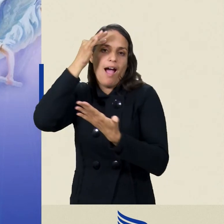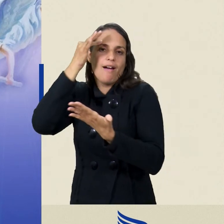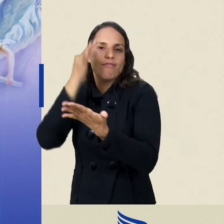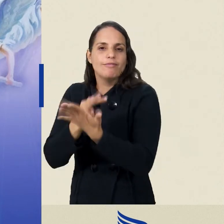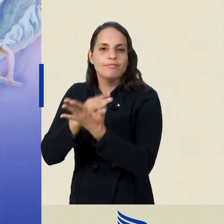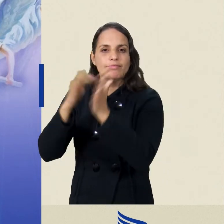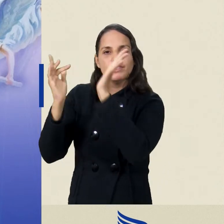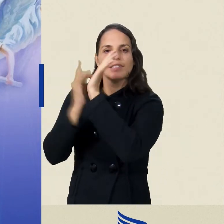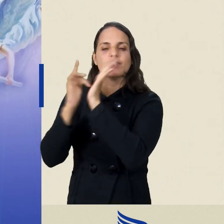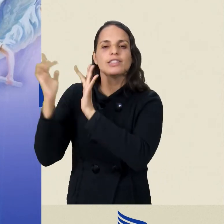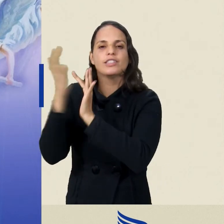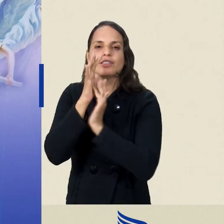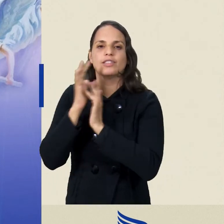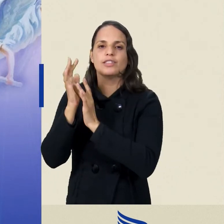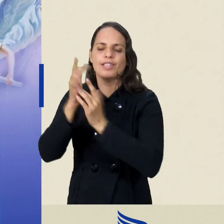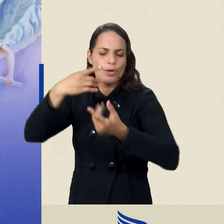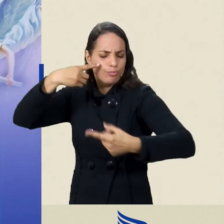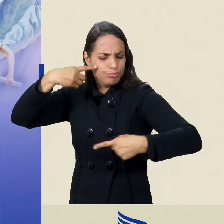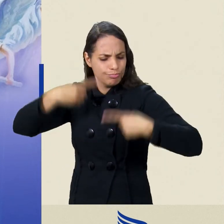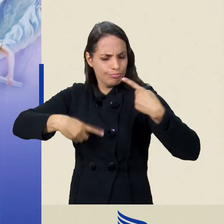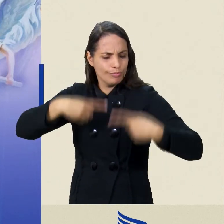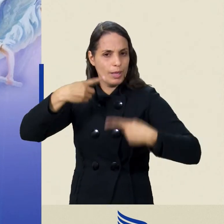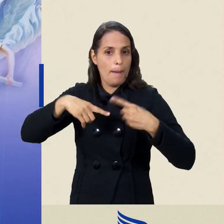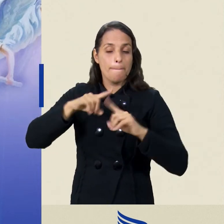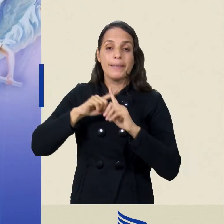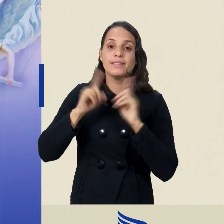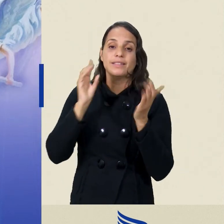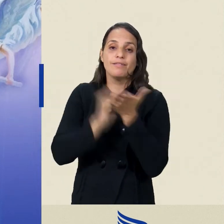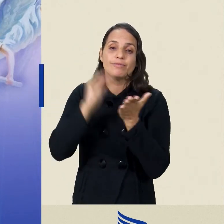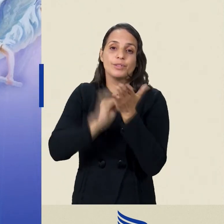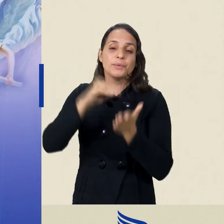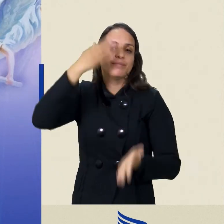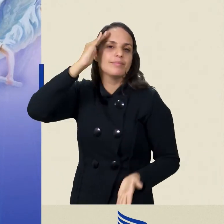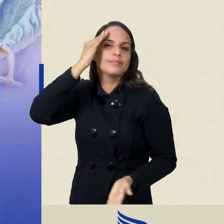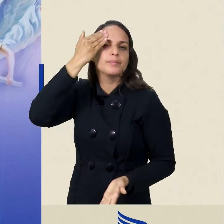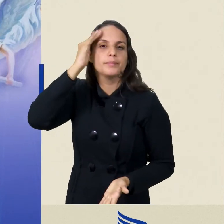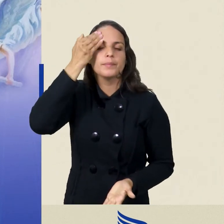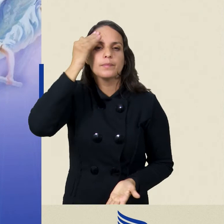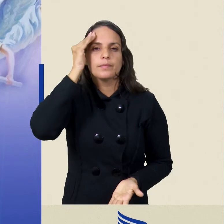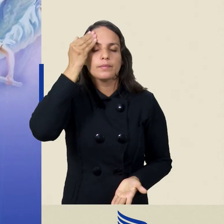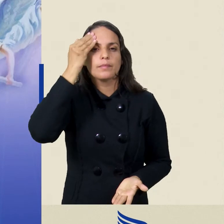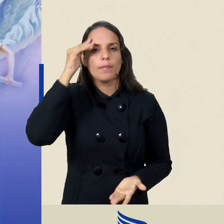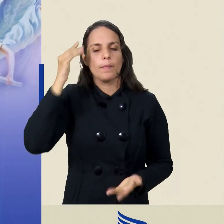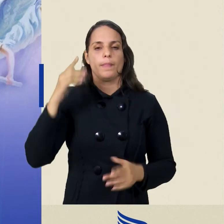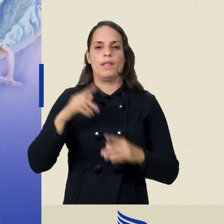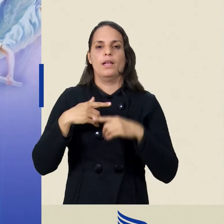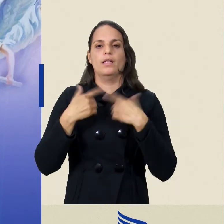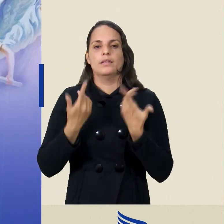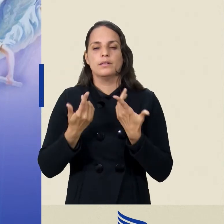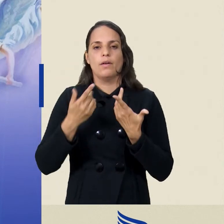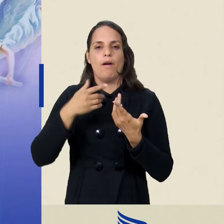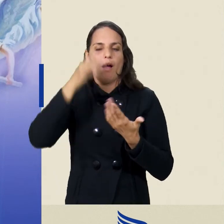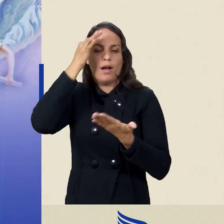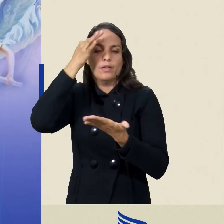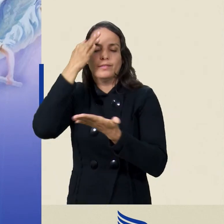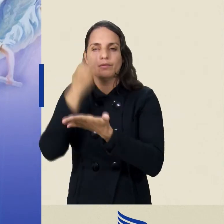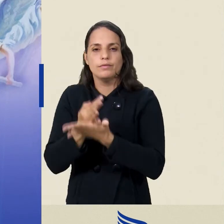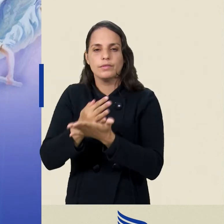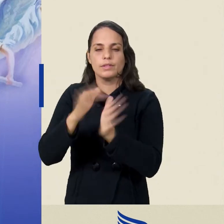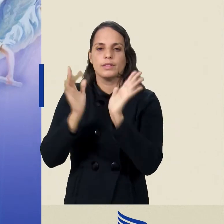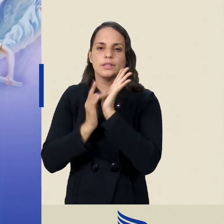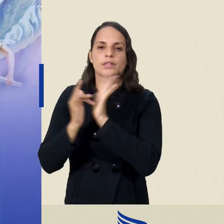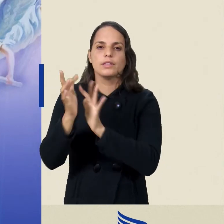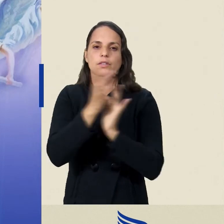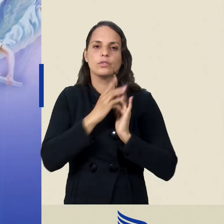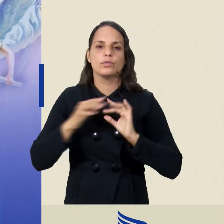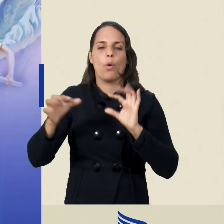Jesus, ela é debatida, mas não compreendida. Que constitui a fé de Jesus, que faz parte da mensagem do